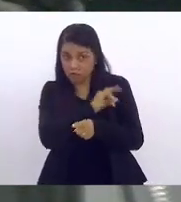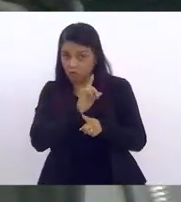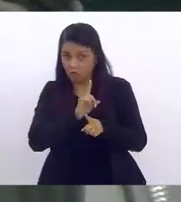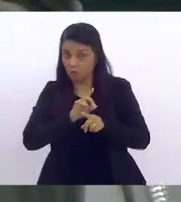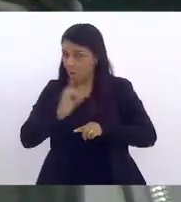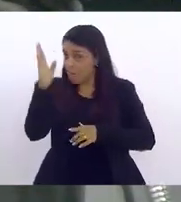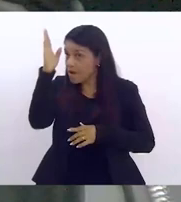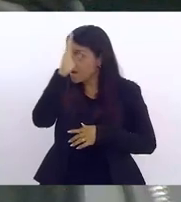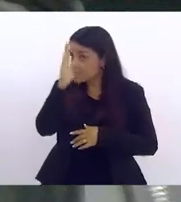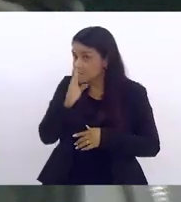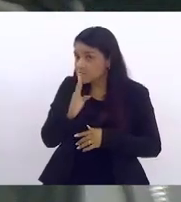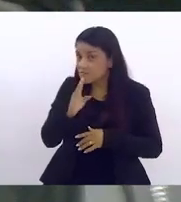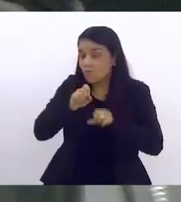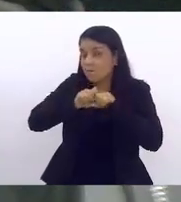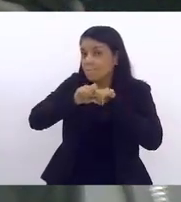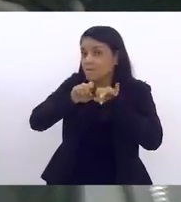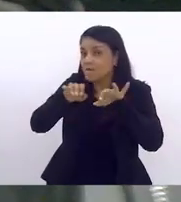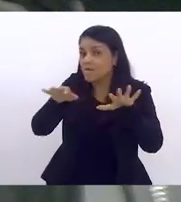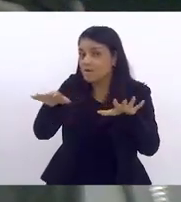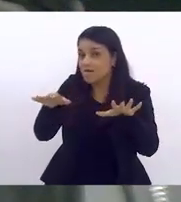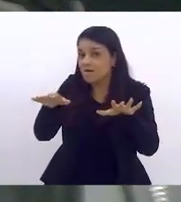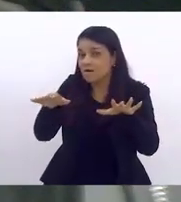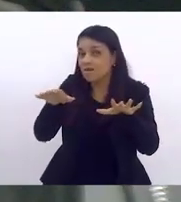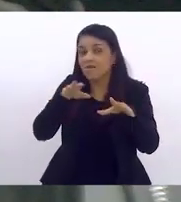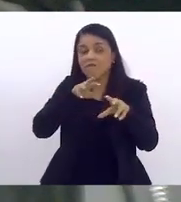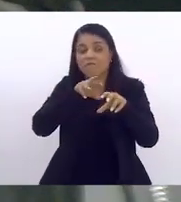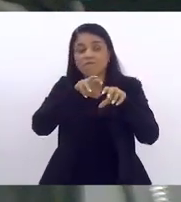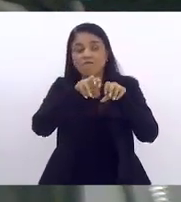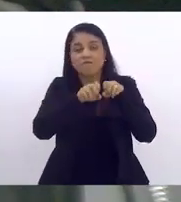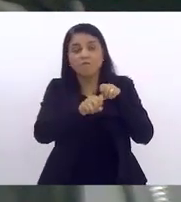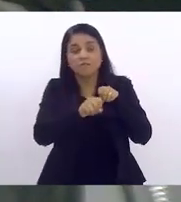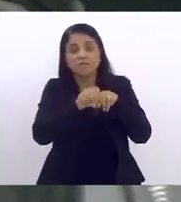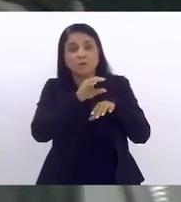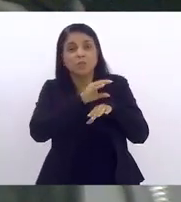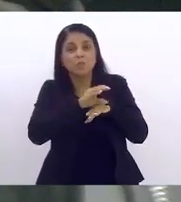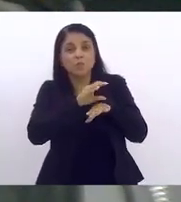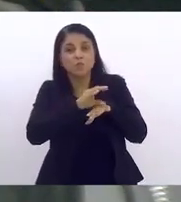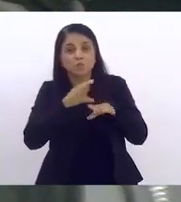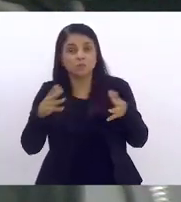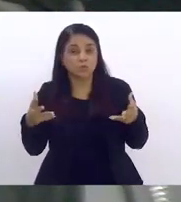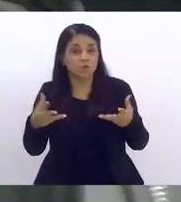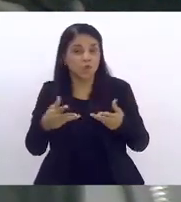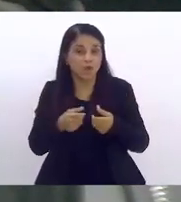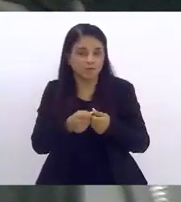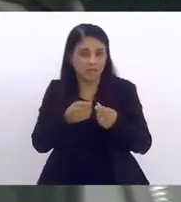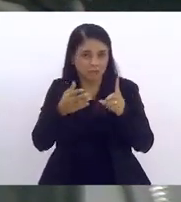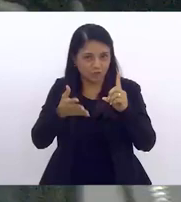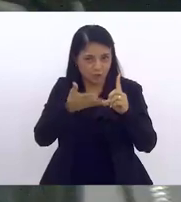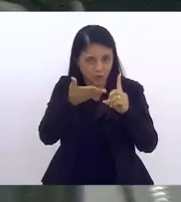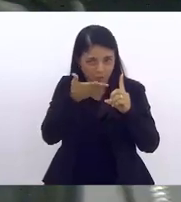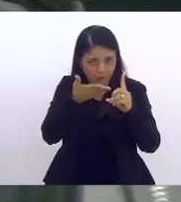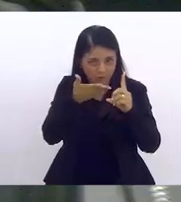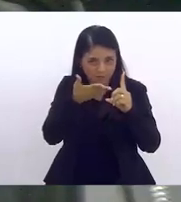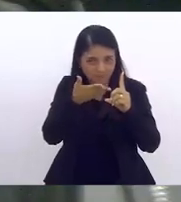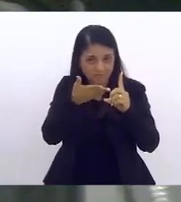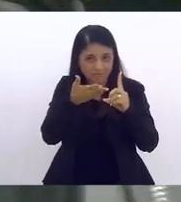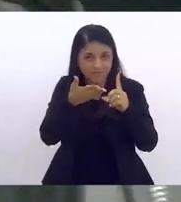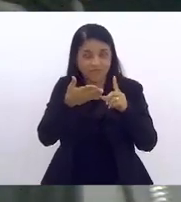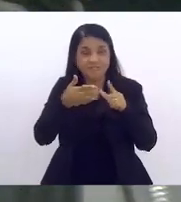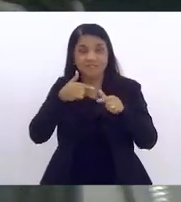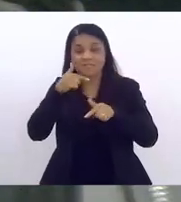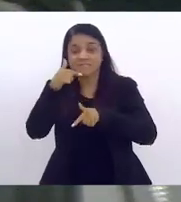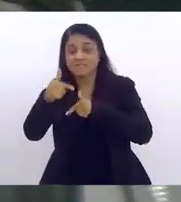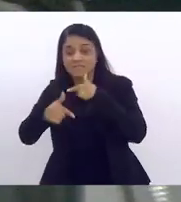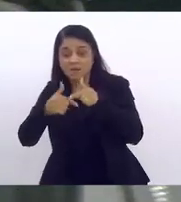inteiro. Como que a gente amplia esta formação de qualidade? Porque é porque a gente está trabalhando com